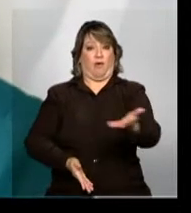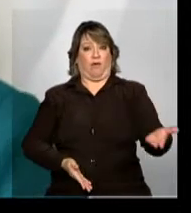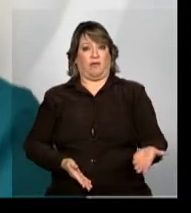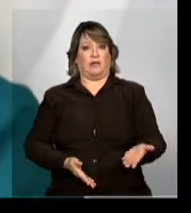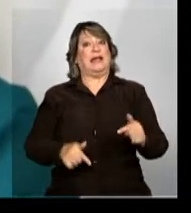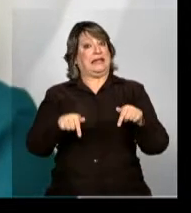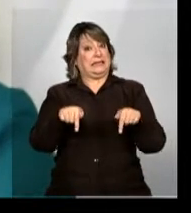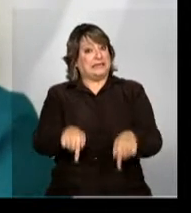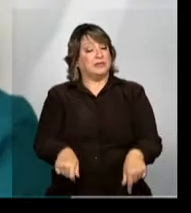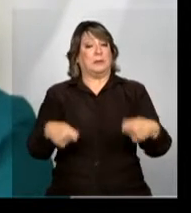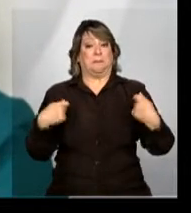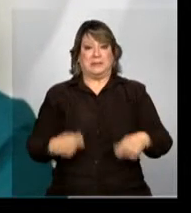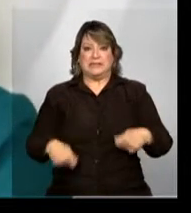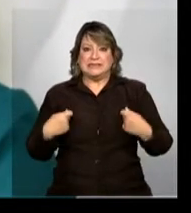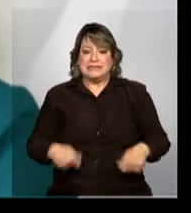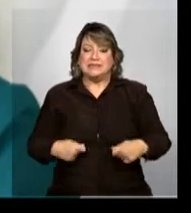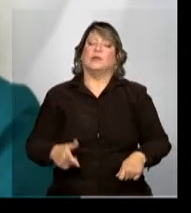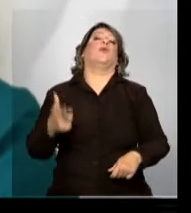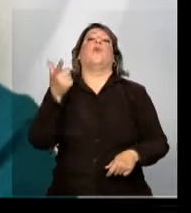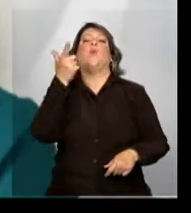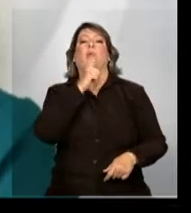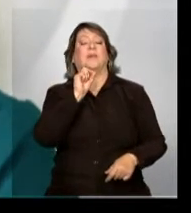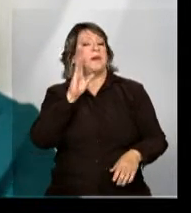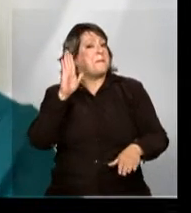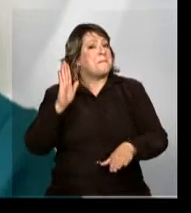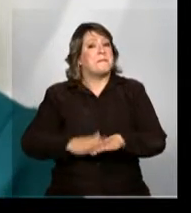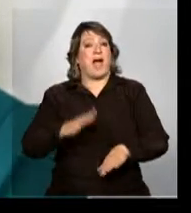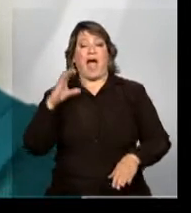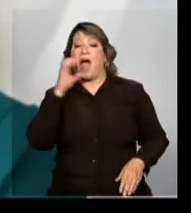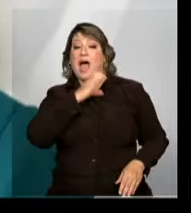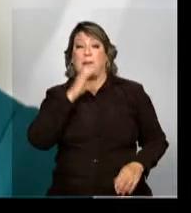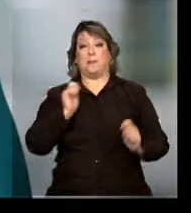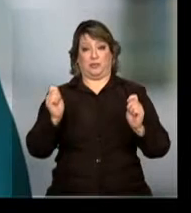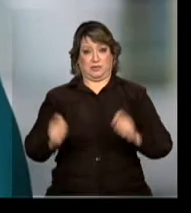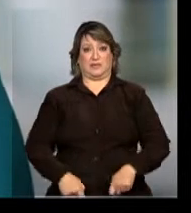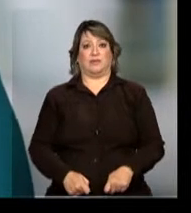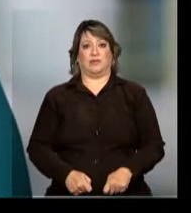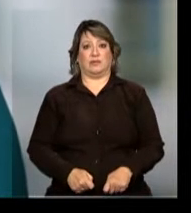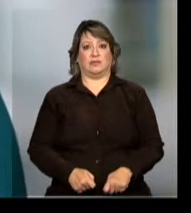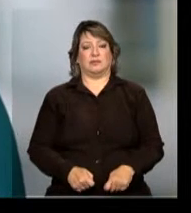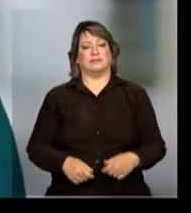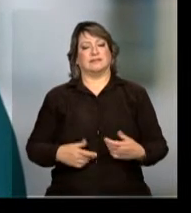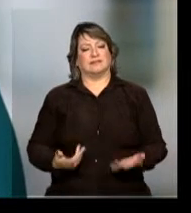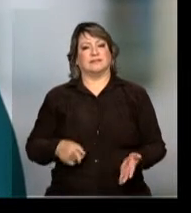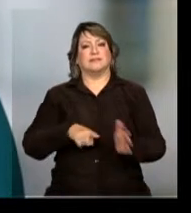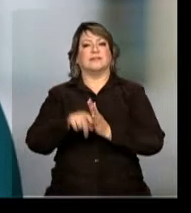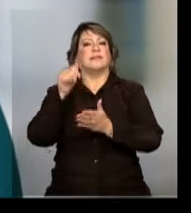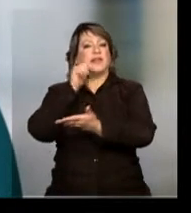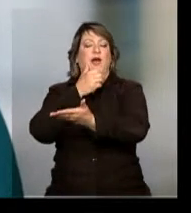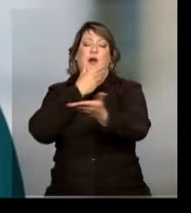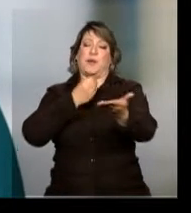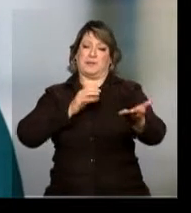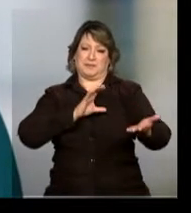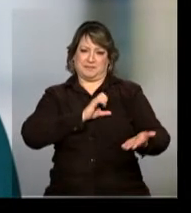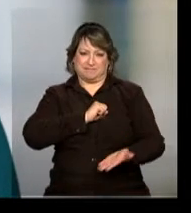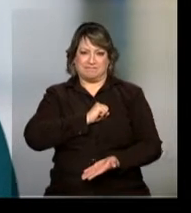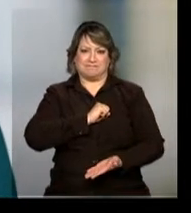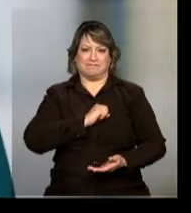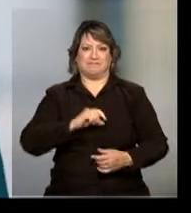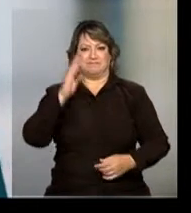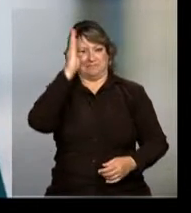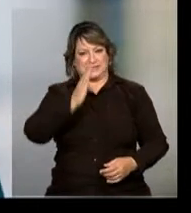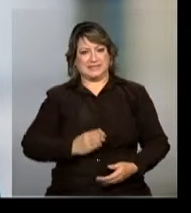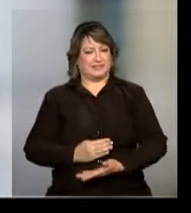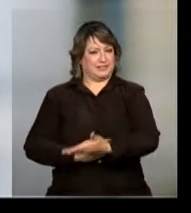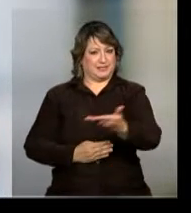dívida tem que ser resgatada o mais rápido possível queridas brasileiras e queridos brasileiros